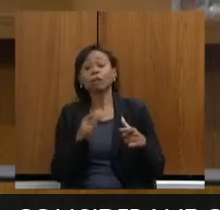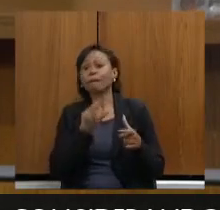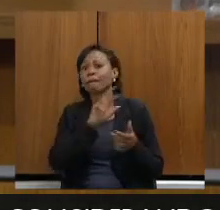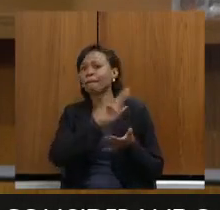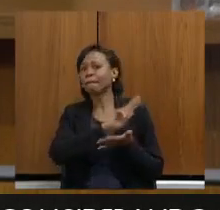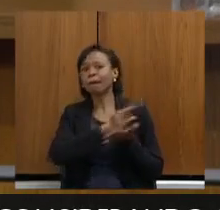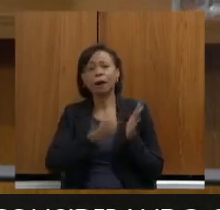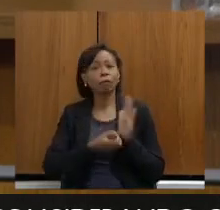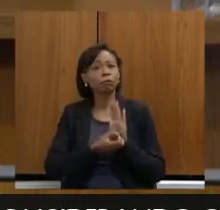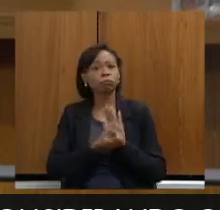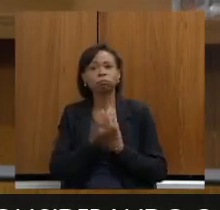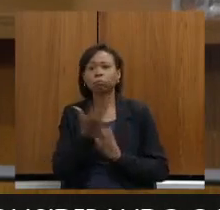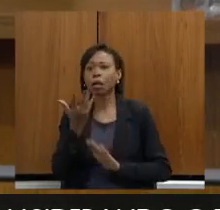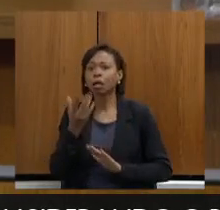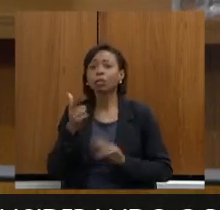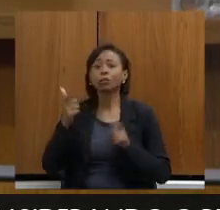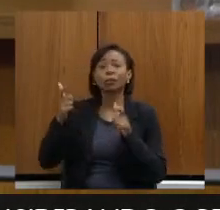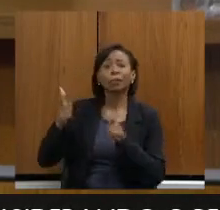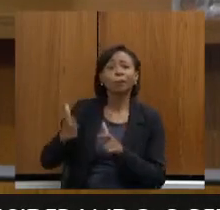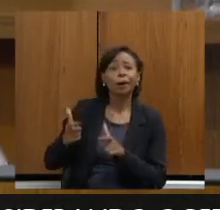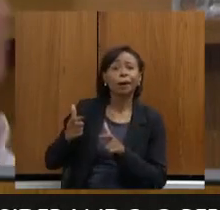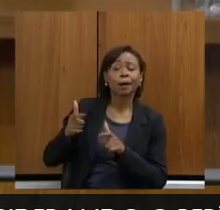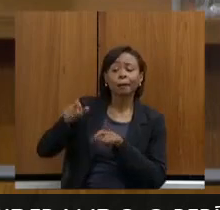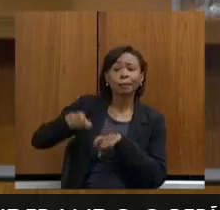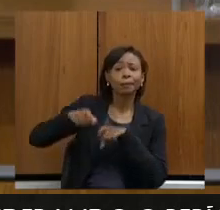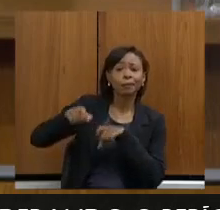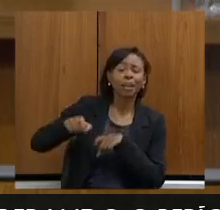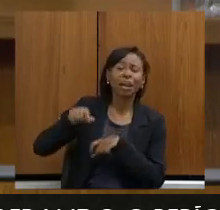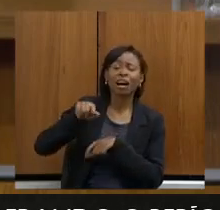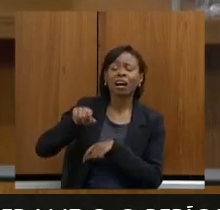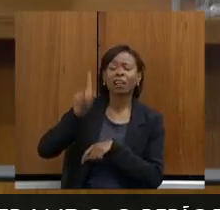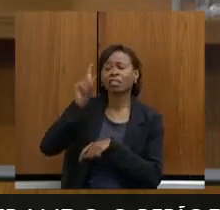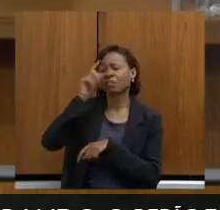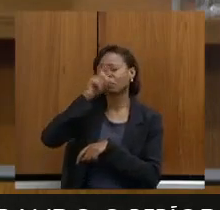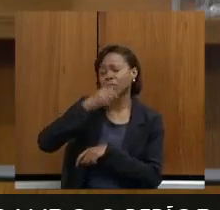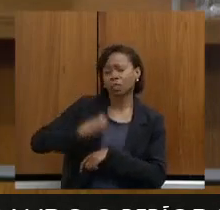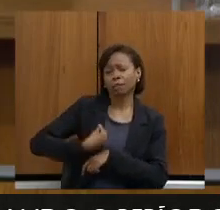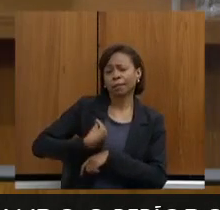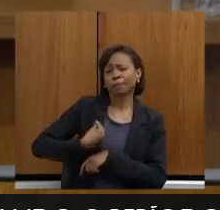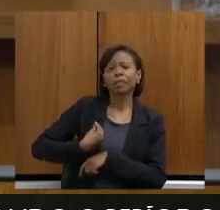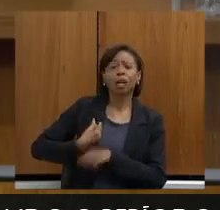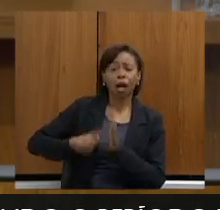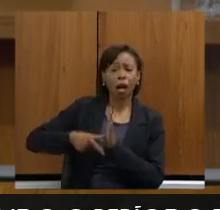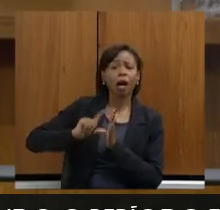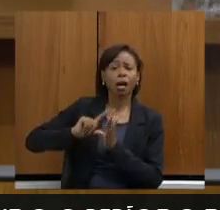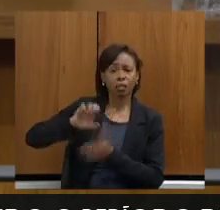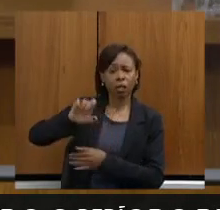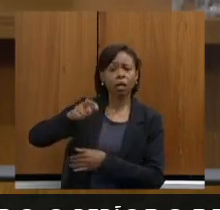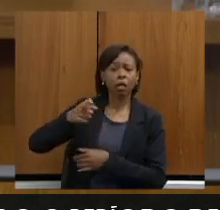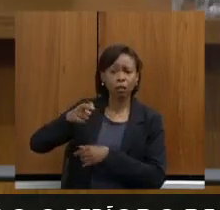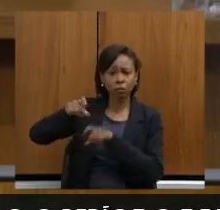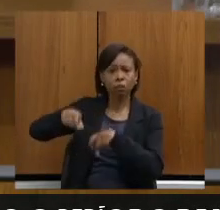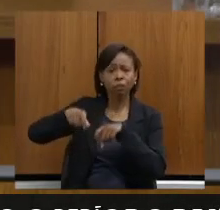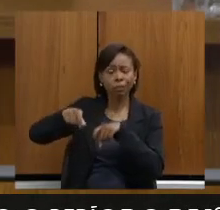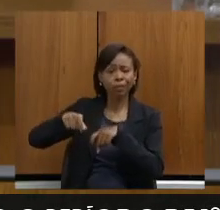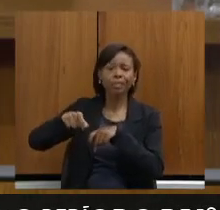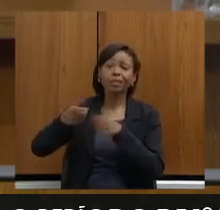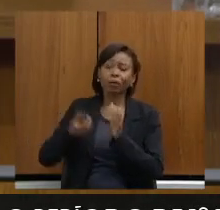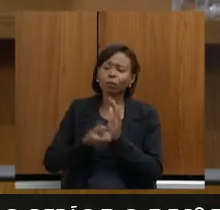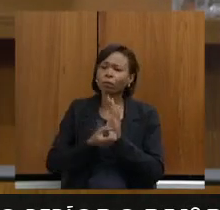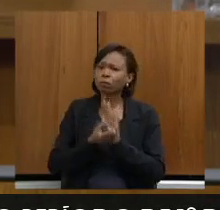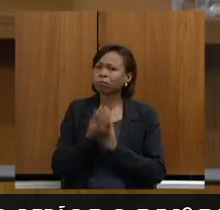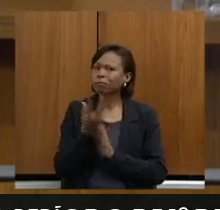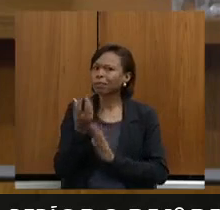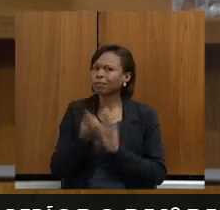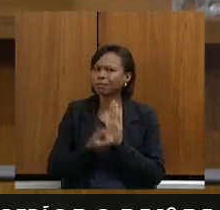fala eu venho citar o lugar que tava difícil viver eu também era agricultor Então você é um grande número de pessoas que